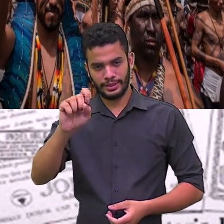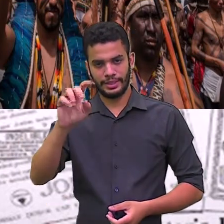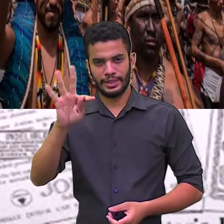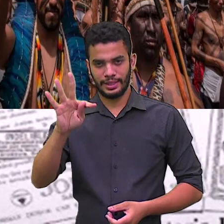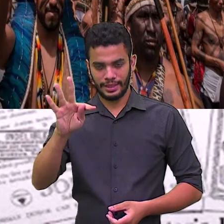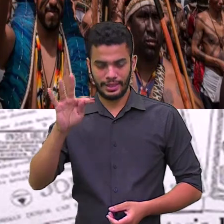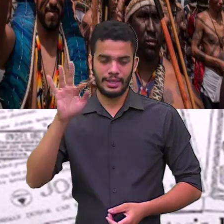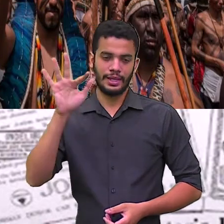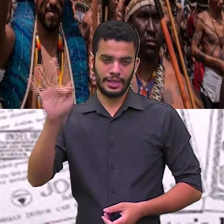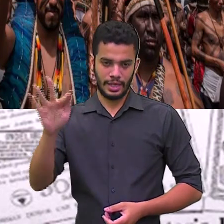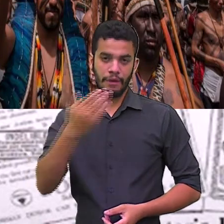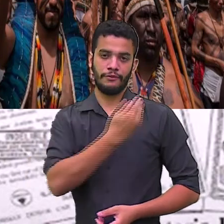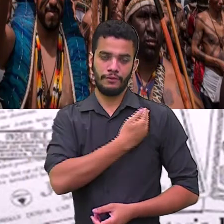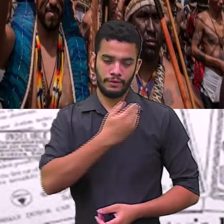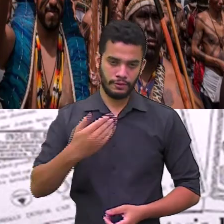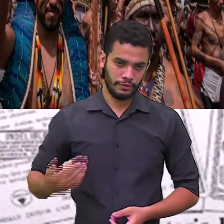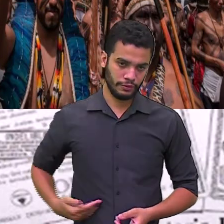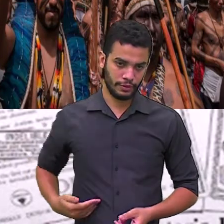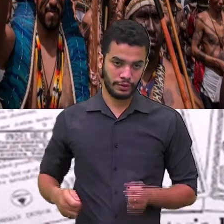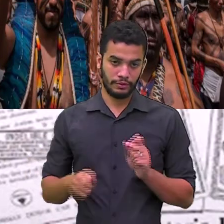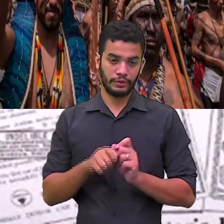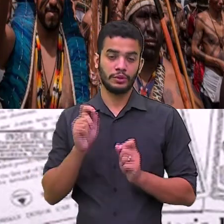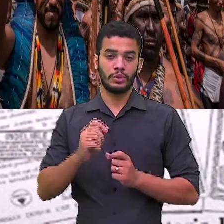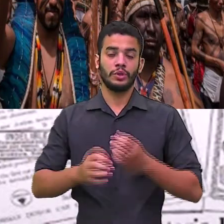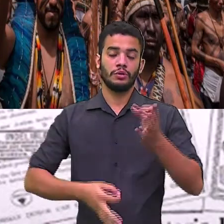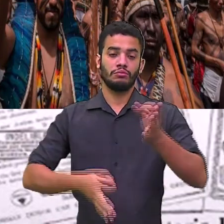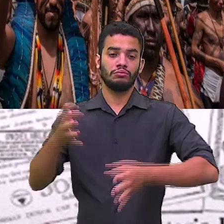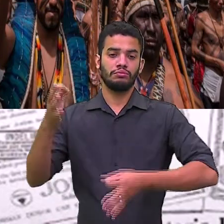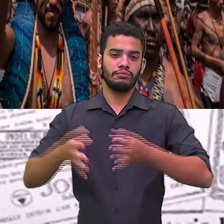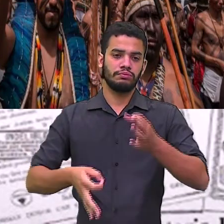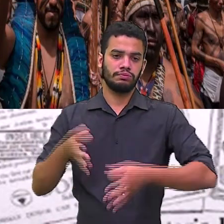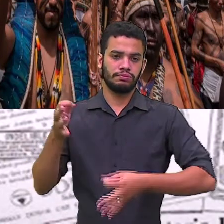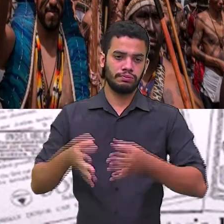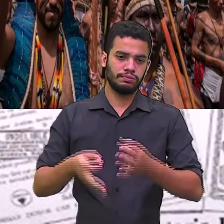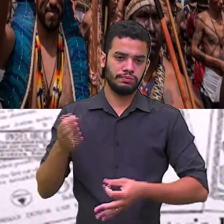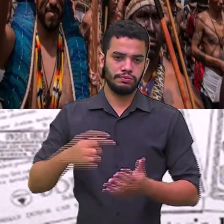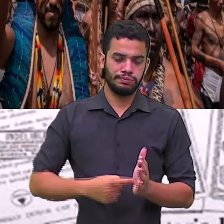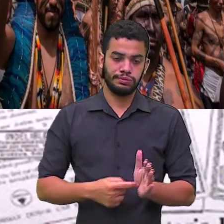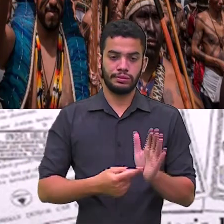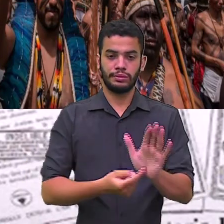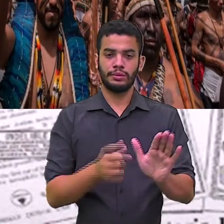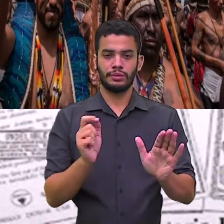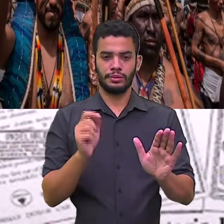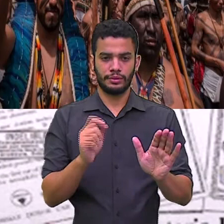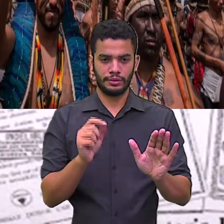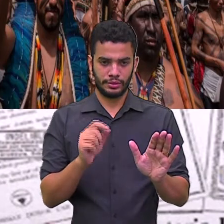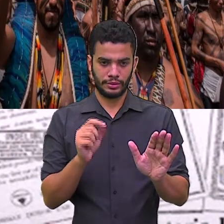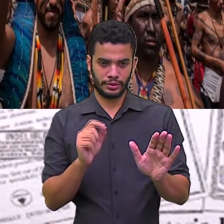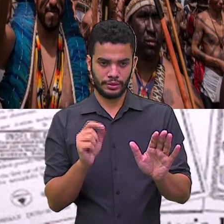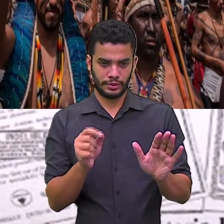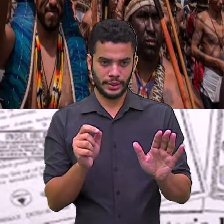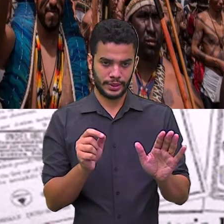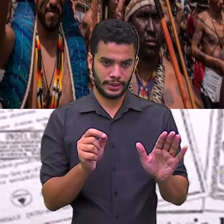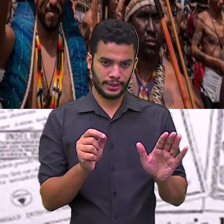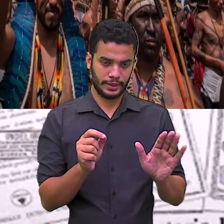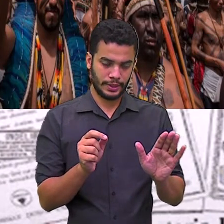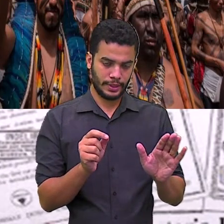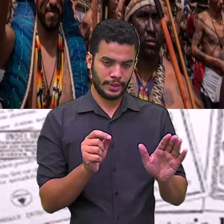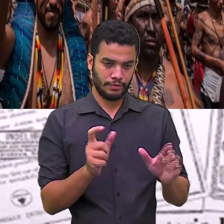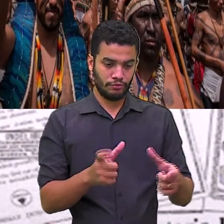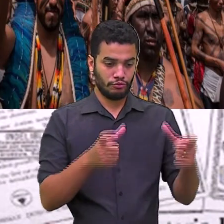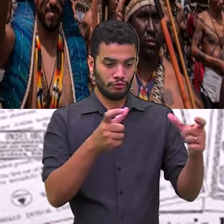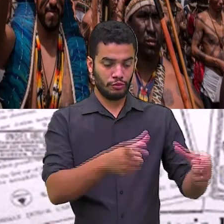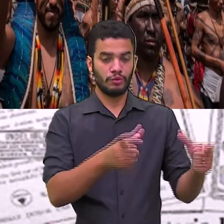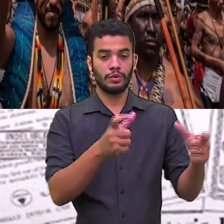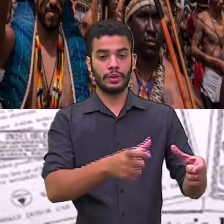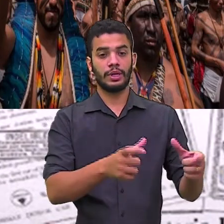Supremo Tribunal Federal, dá início a julgamento que prosseguirá na próxima quarta pelo marco temporal.